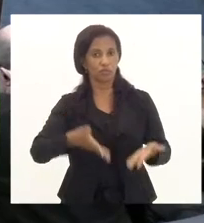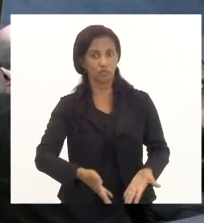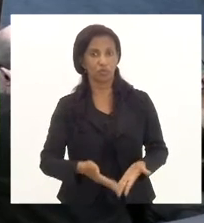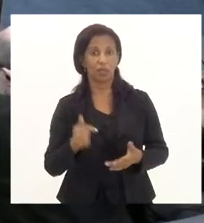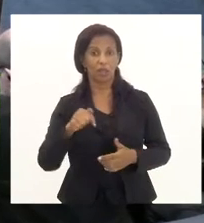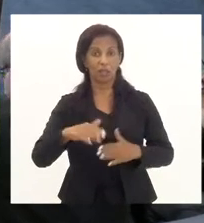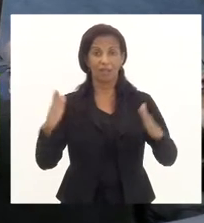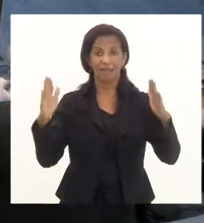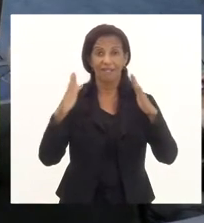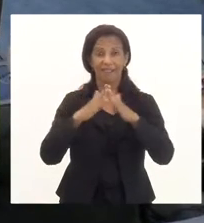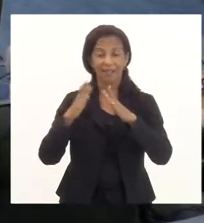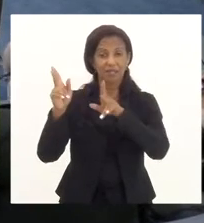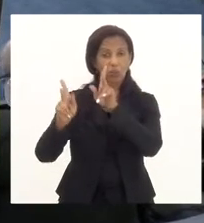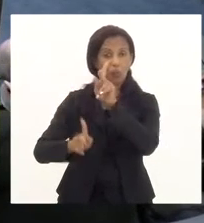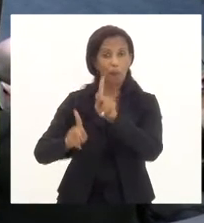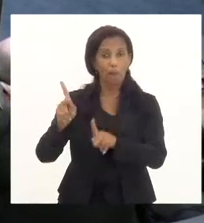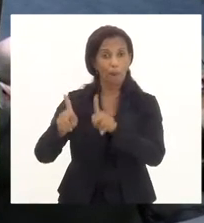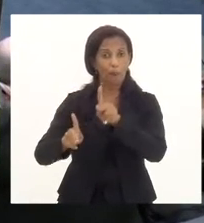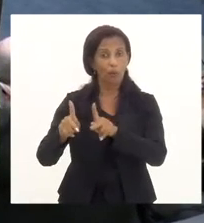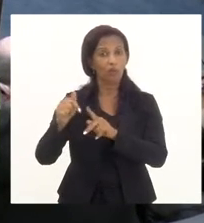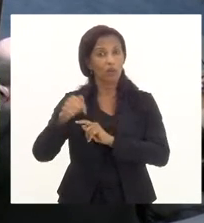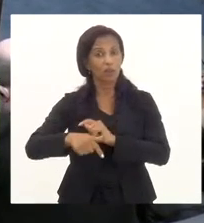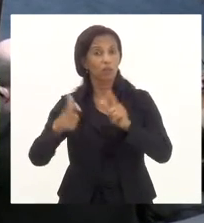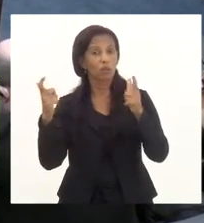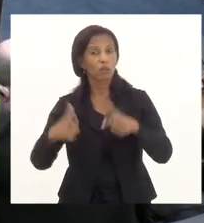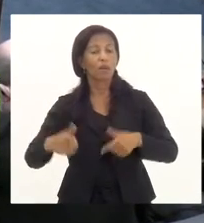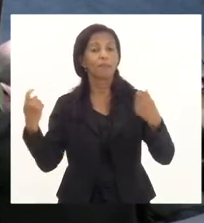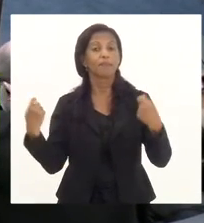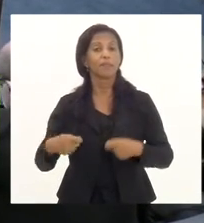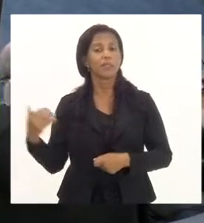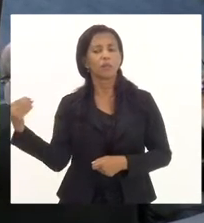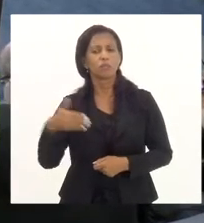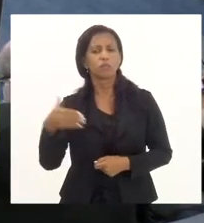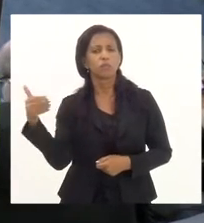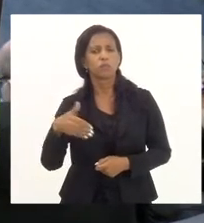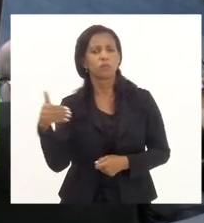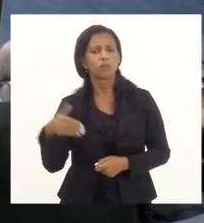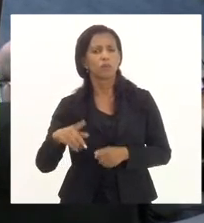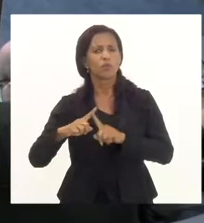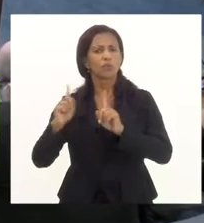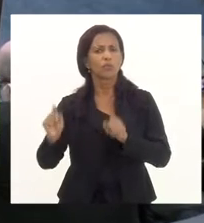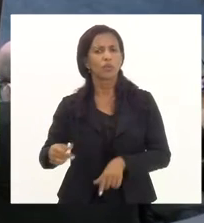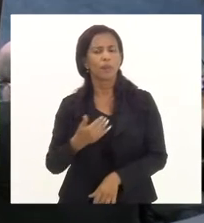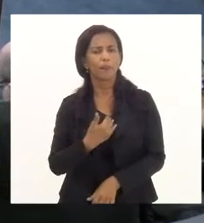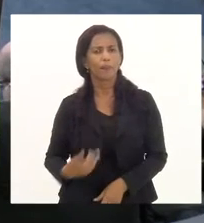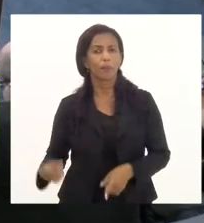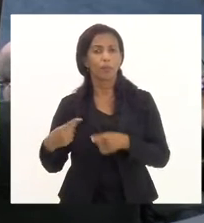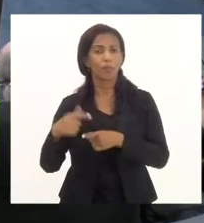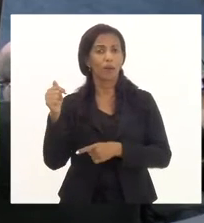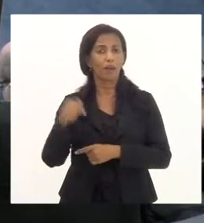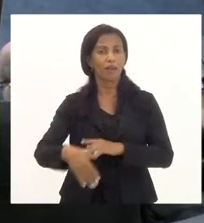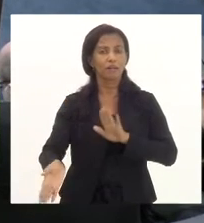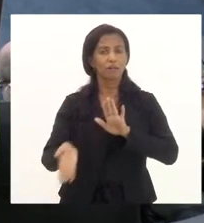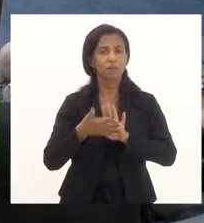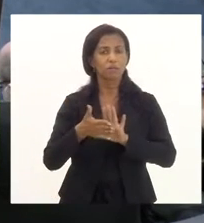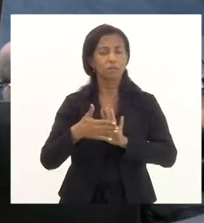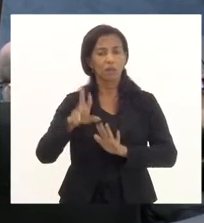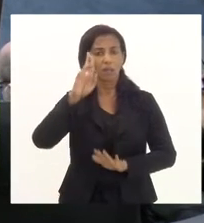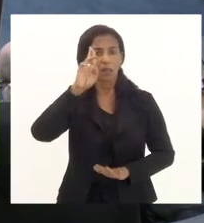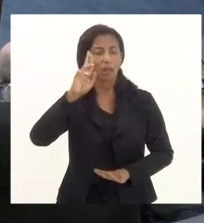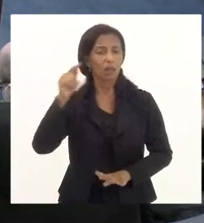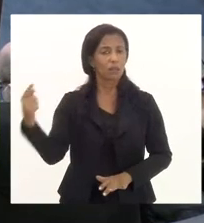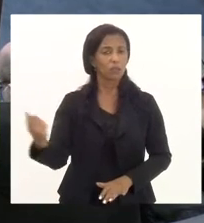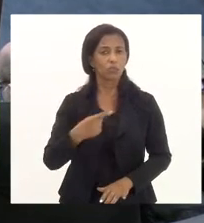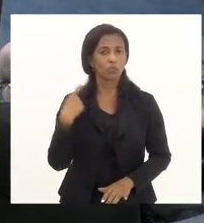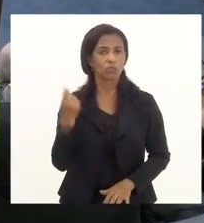aqui a casa do povo então aqui é o lugar que a gente precisa estar os servidores públicos porque essa falta nos diz respeito